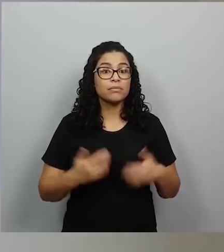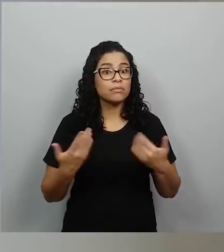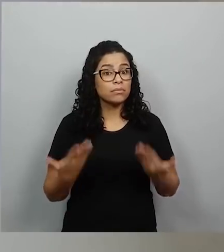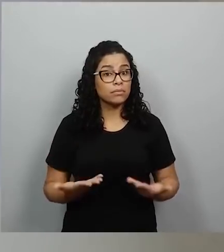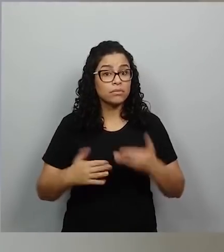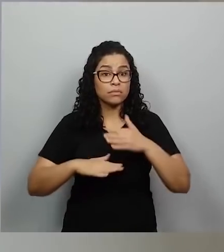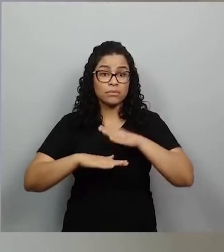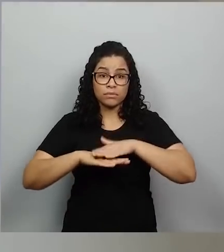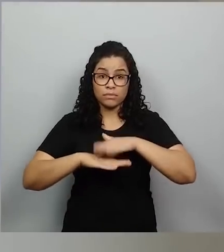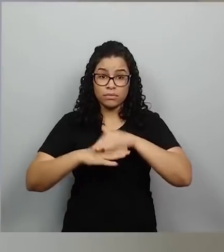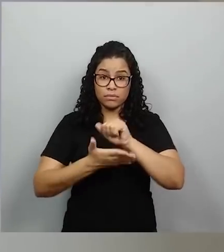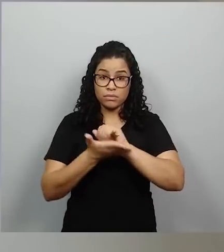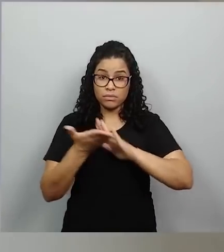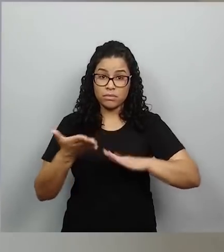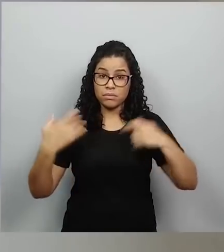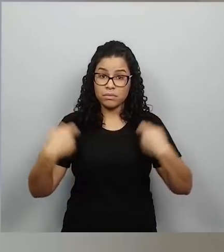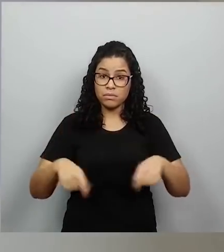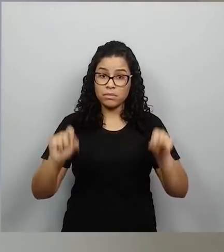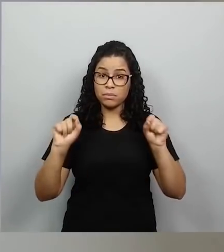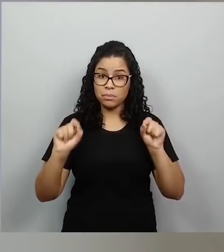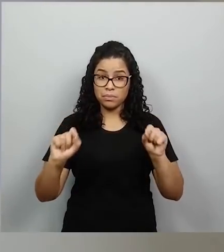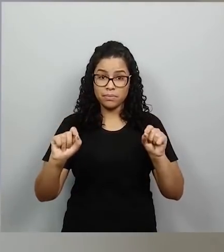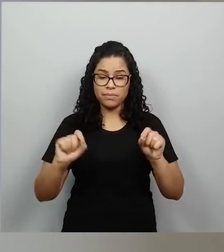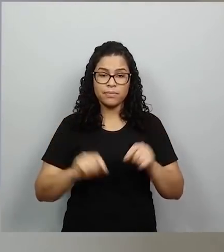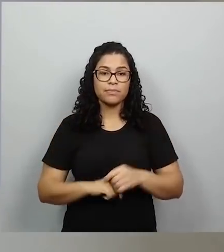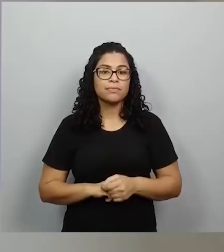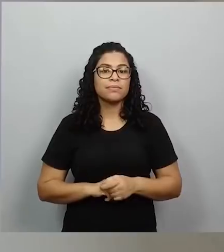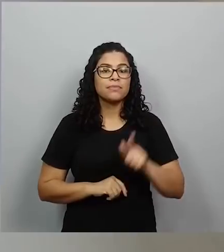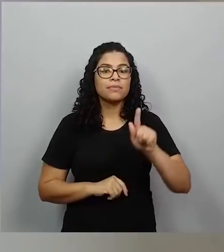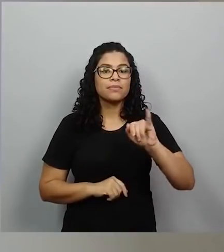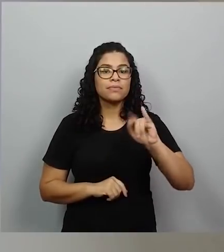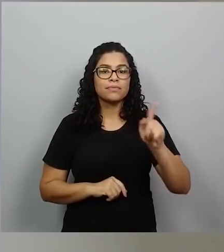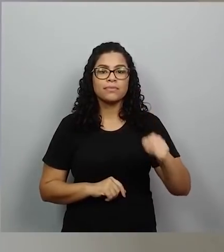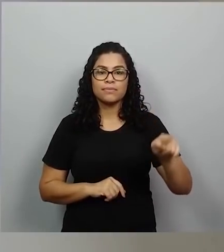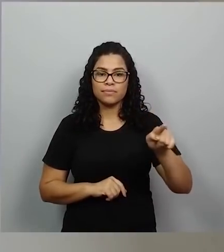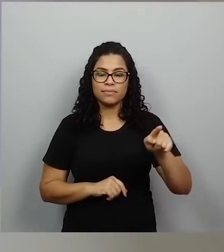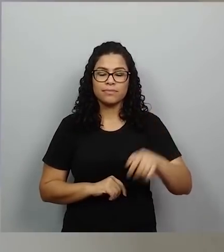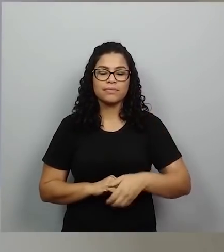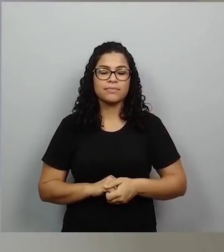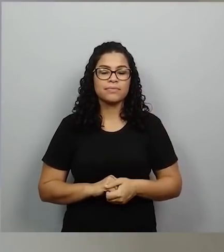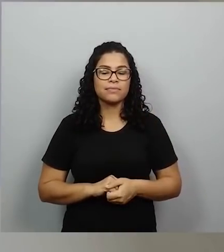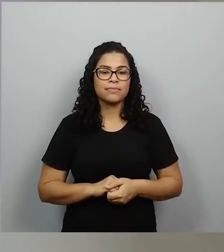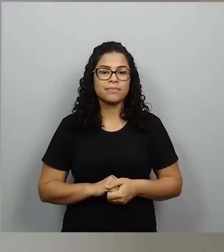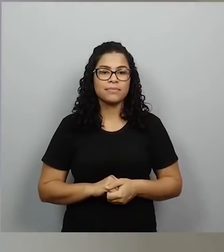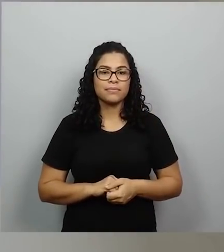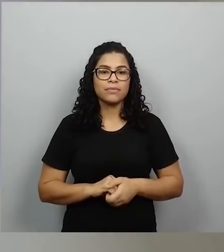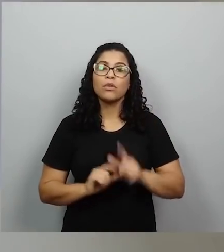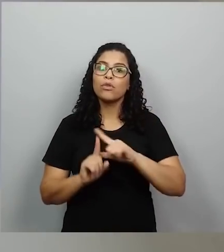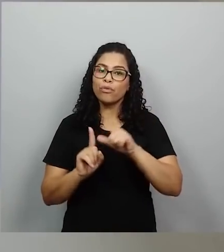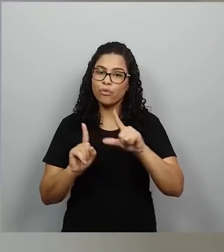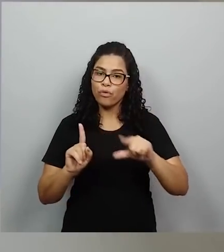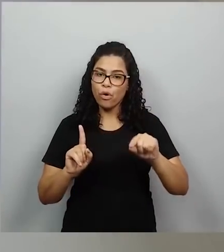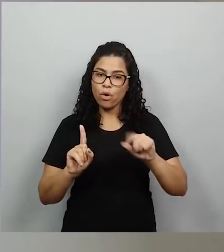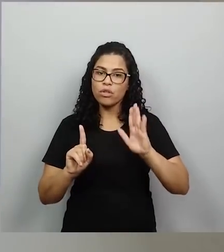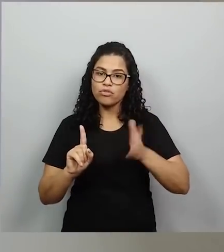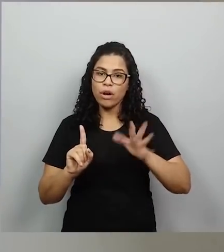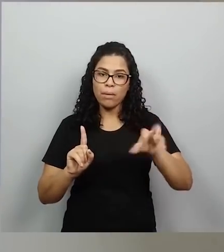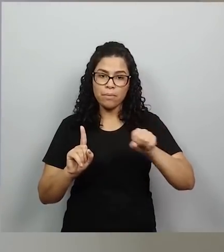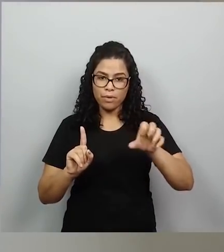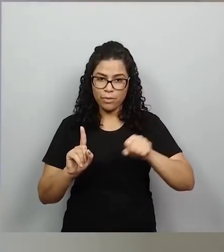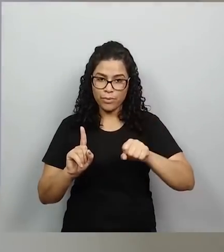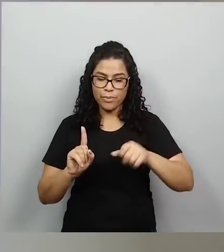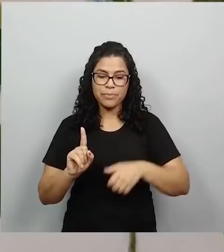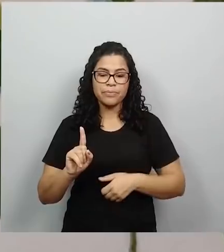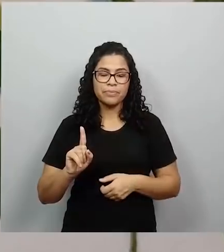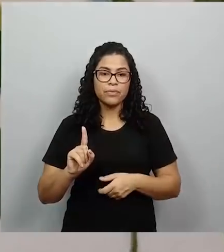Para fazer essa atividade, nós vamos precisar de giz de cera, as folhas que nós